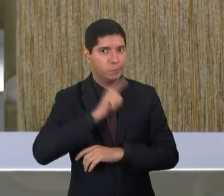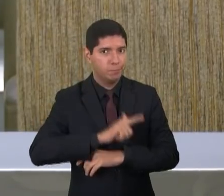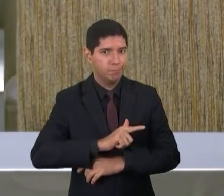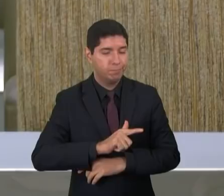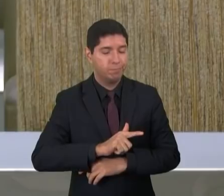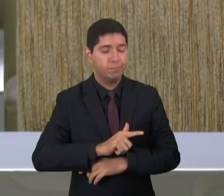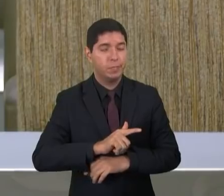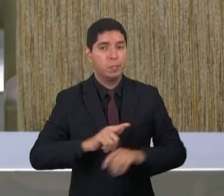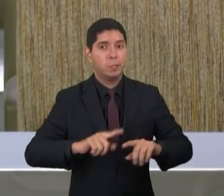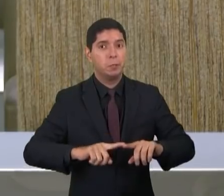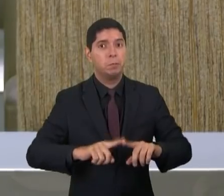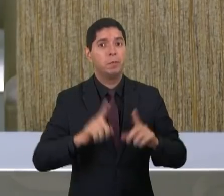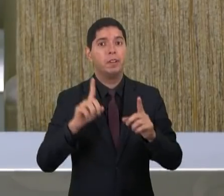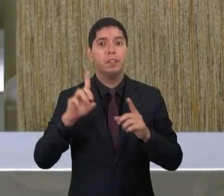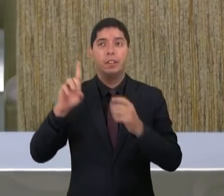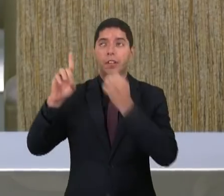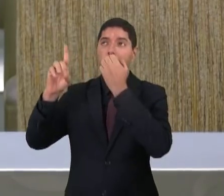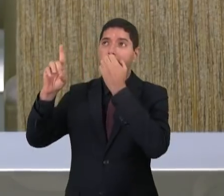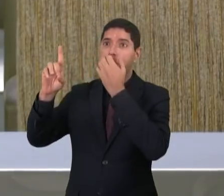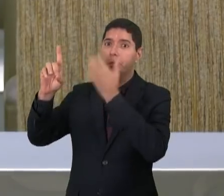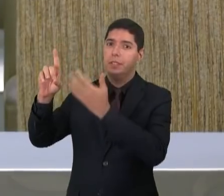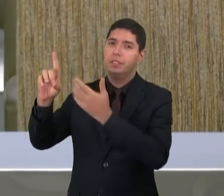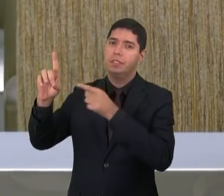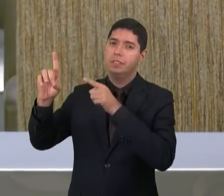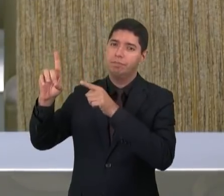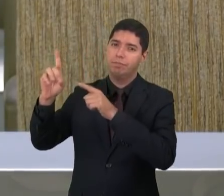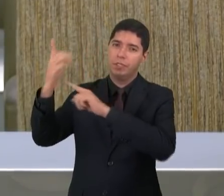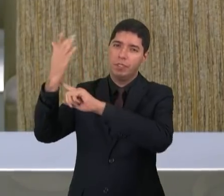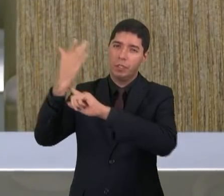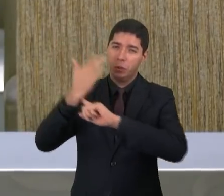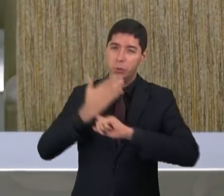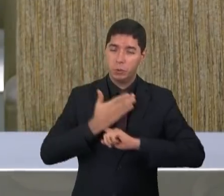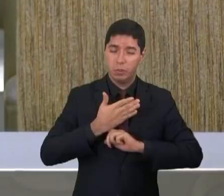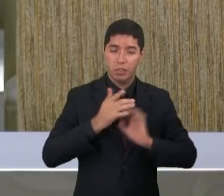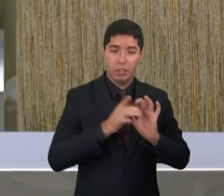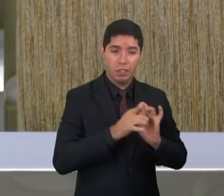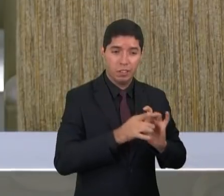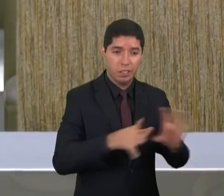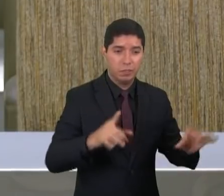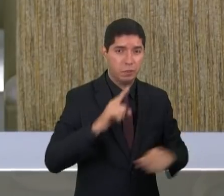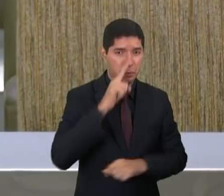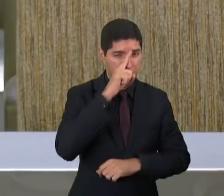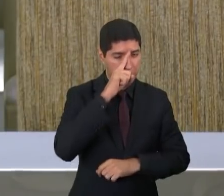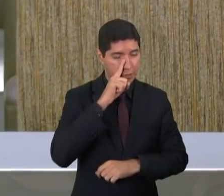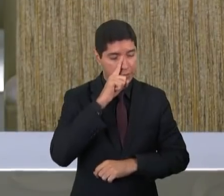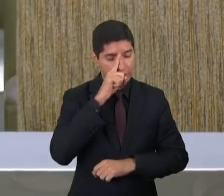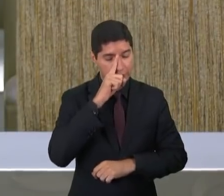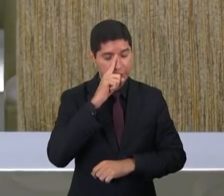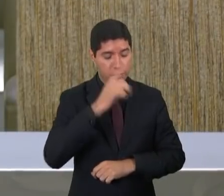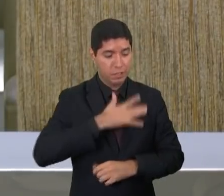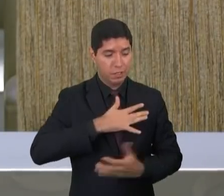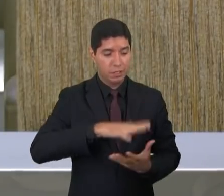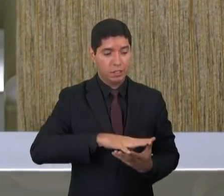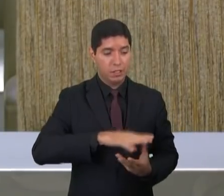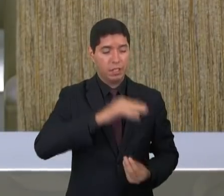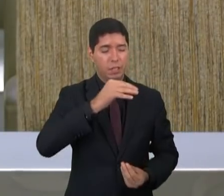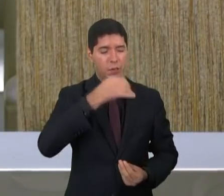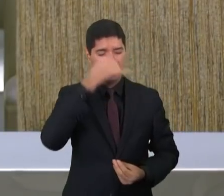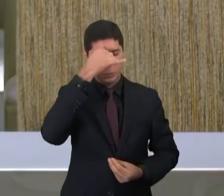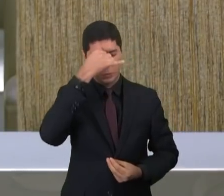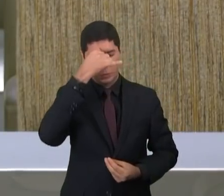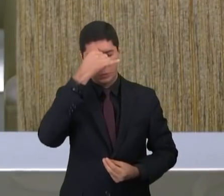Senhor, que não nos deu por presa aos seus dentes. A nossa alma